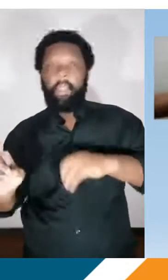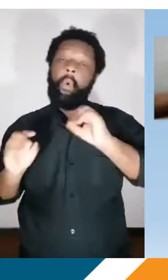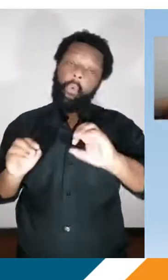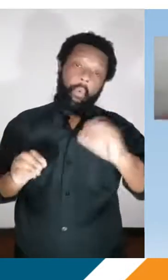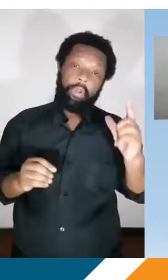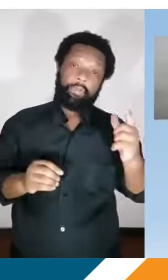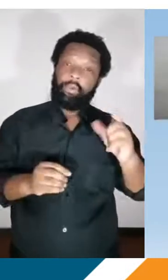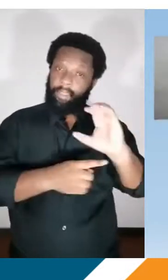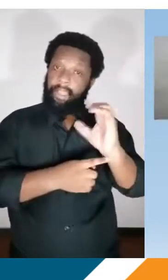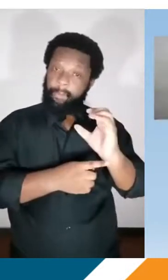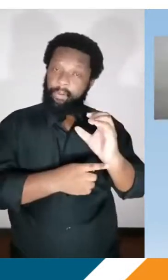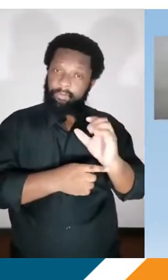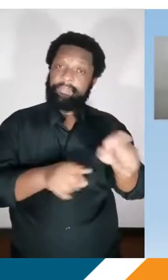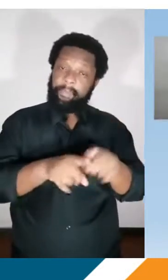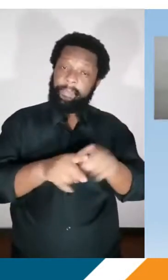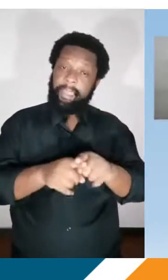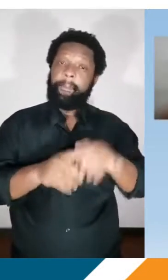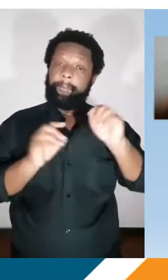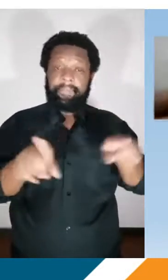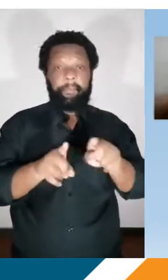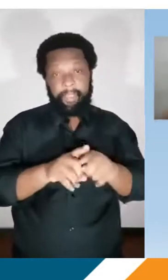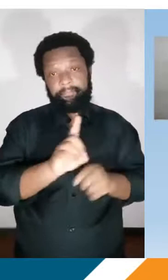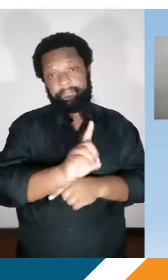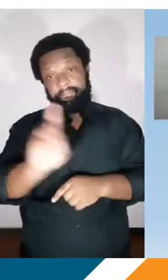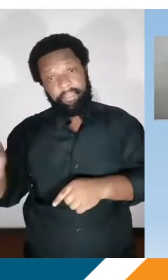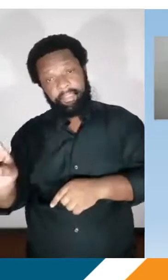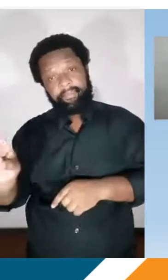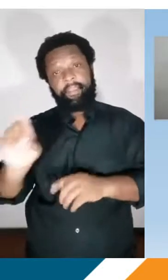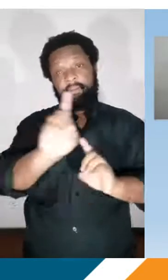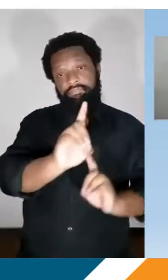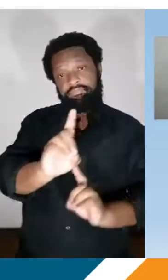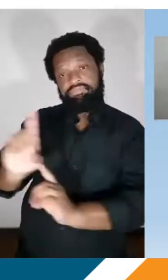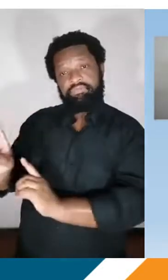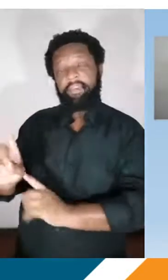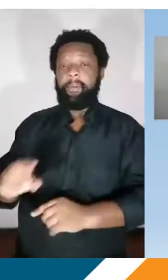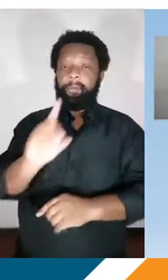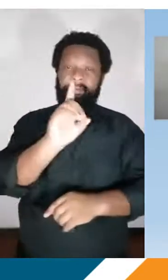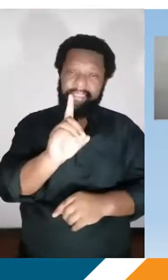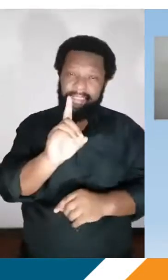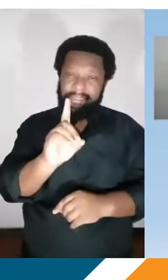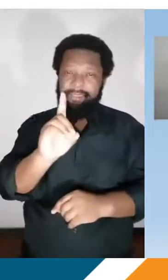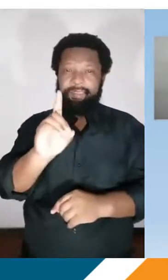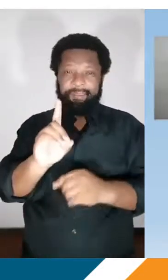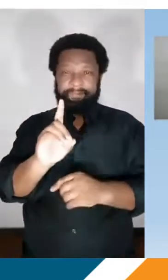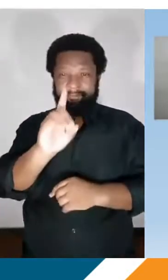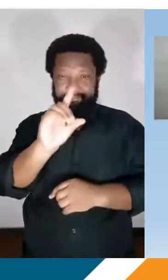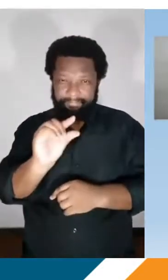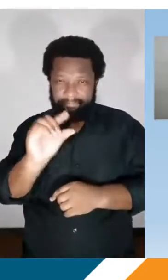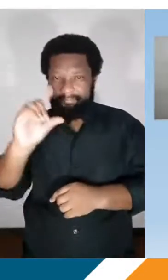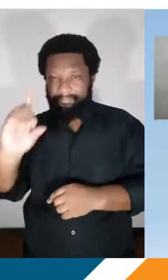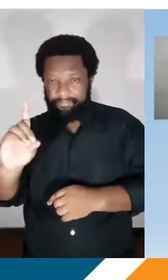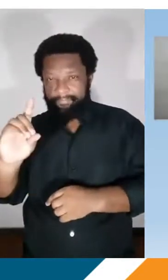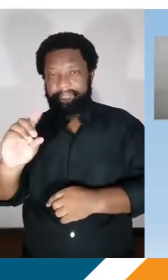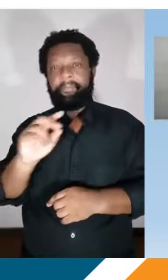como esse outro carbono, que também é quiral, desvie também para a direita. Então ele vai ficar um Dzinho.